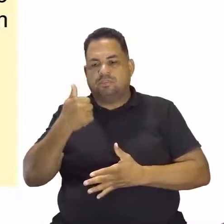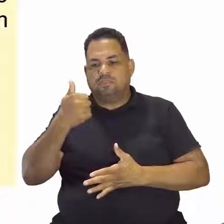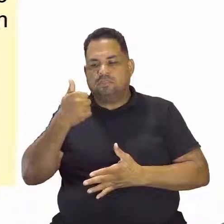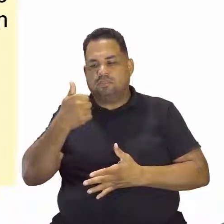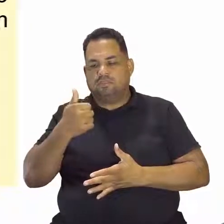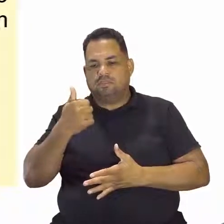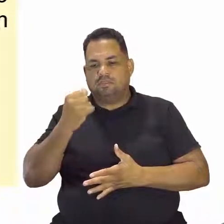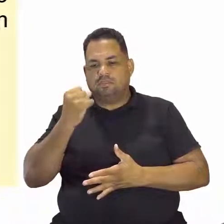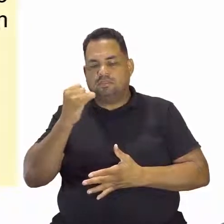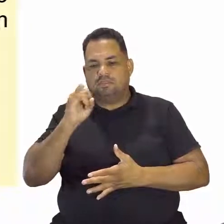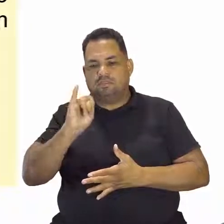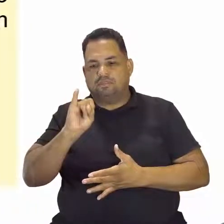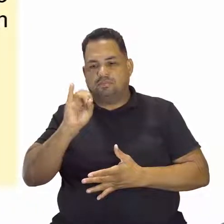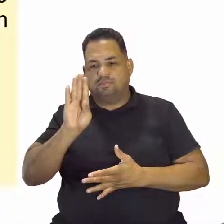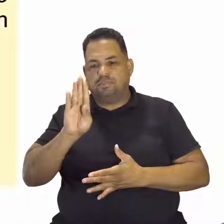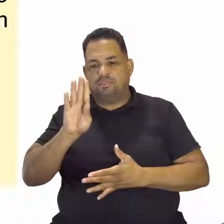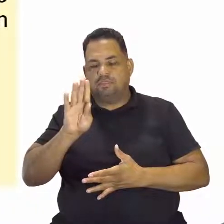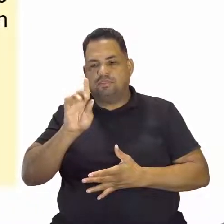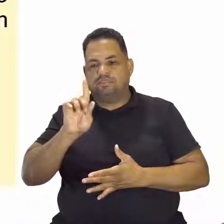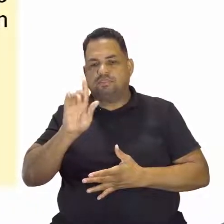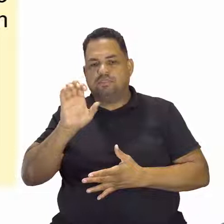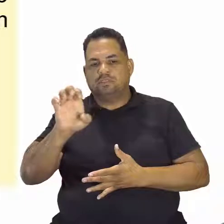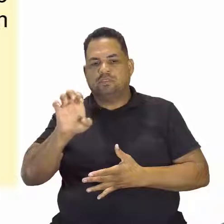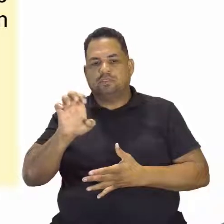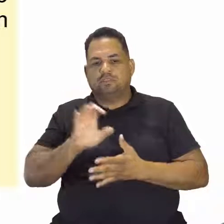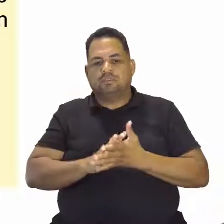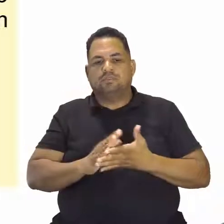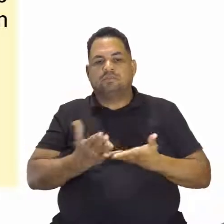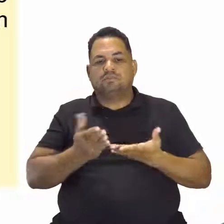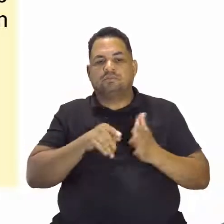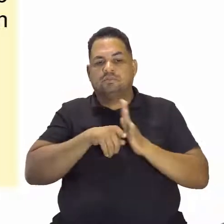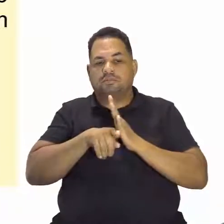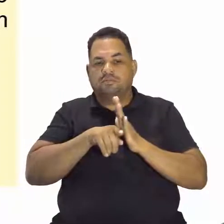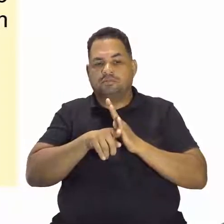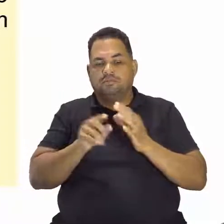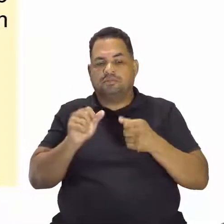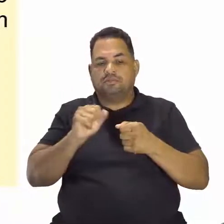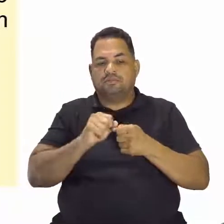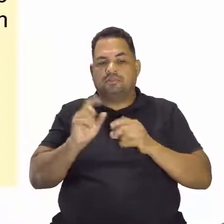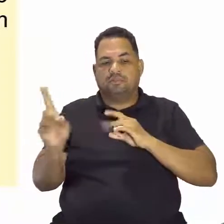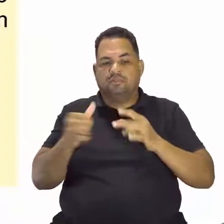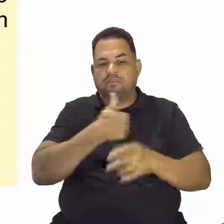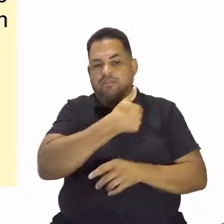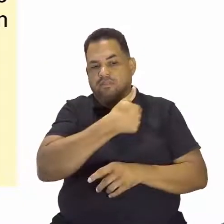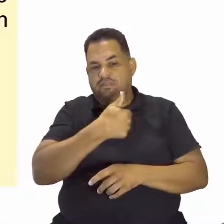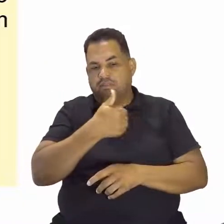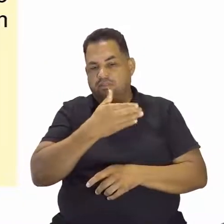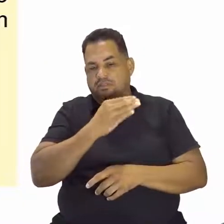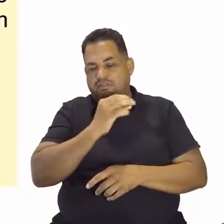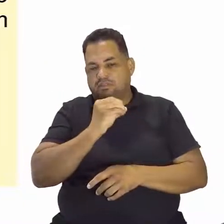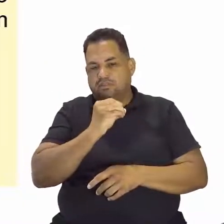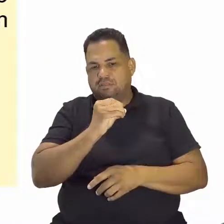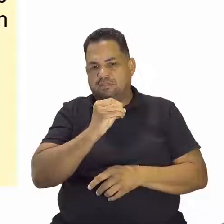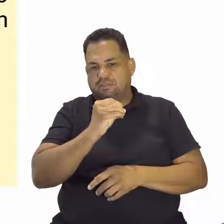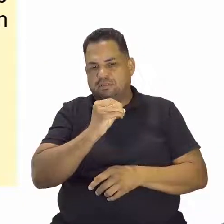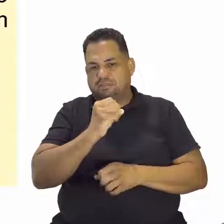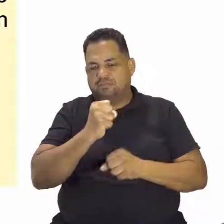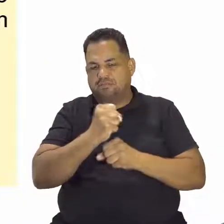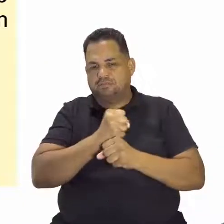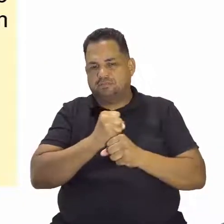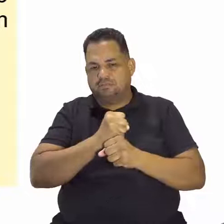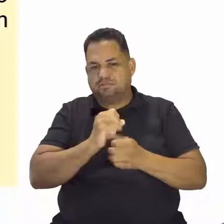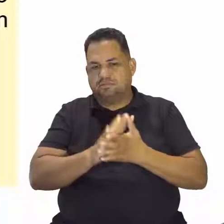último censo, tá, gente? Porque o censo ele é feito a cada 10 anos. Então, era para ter tido um censo